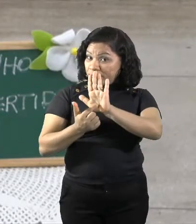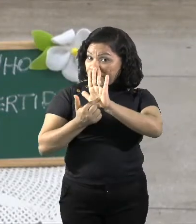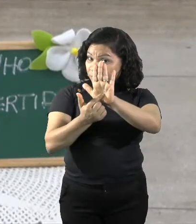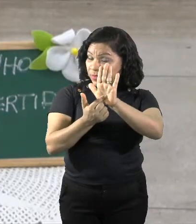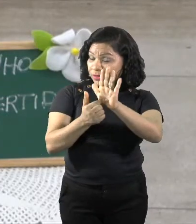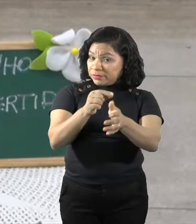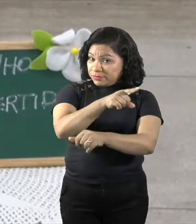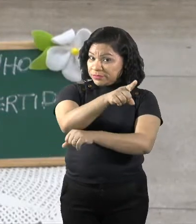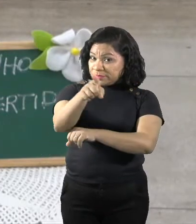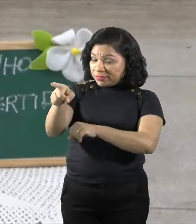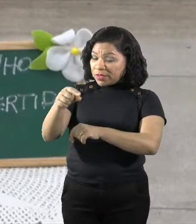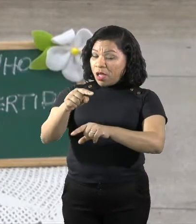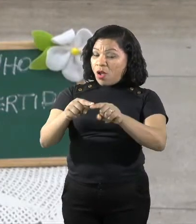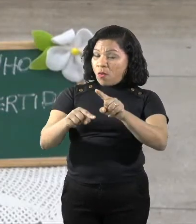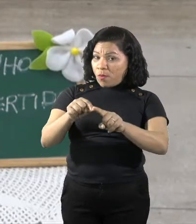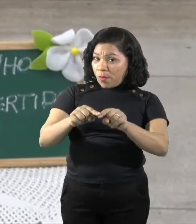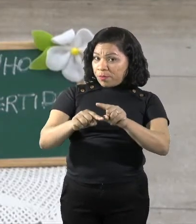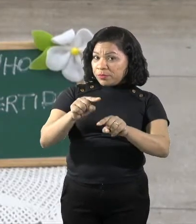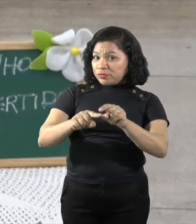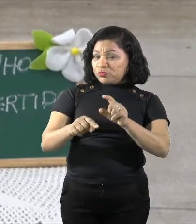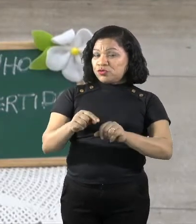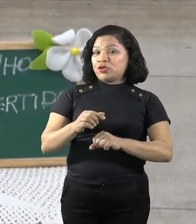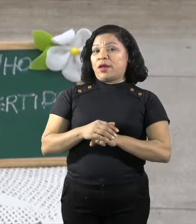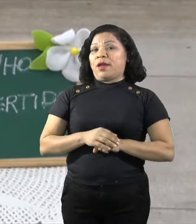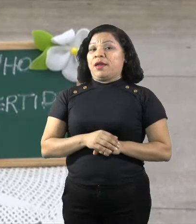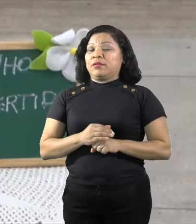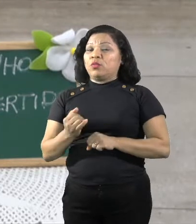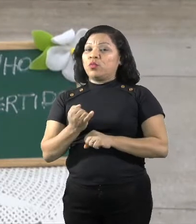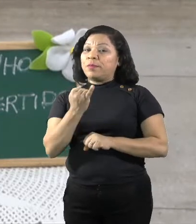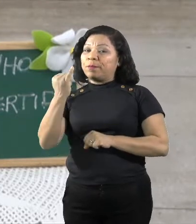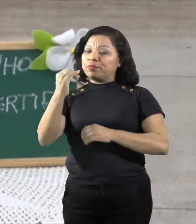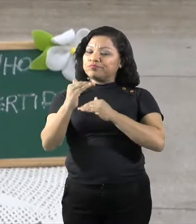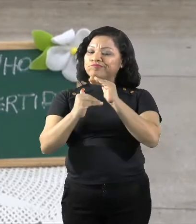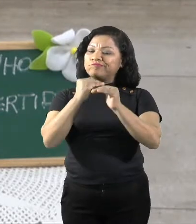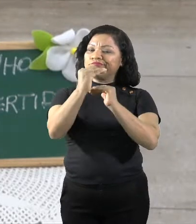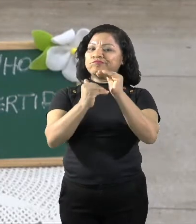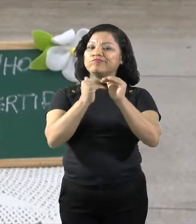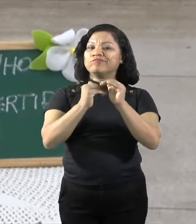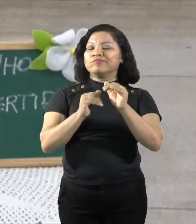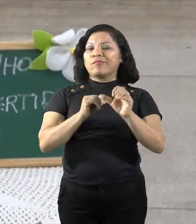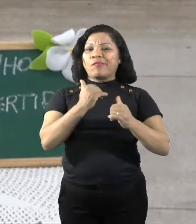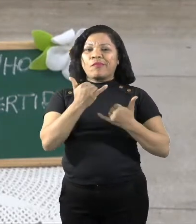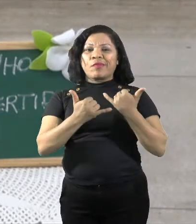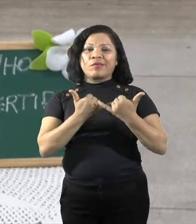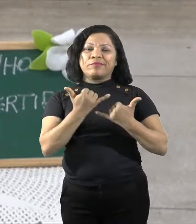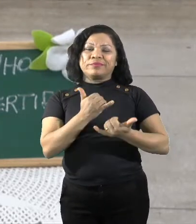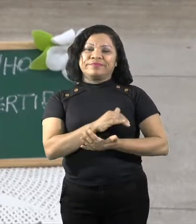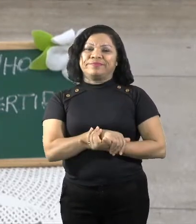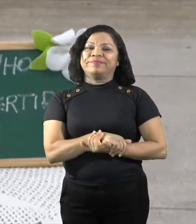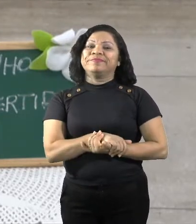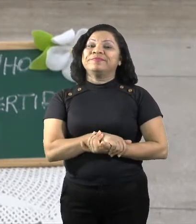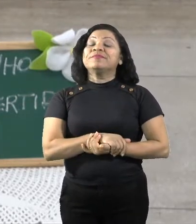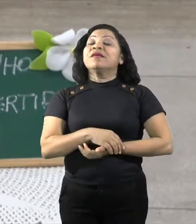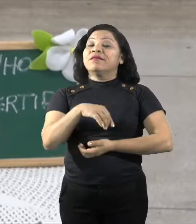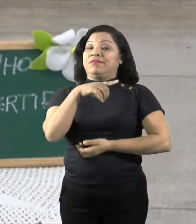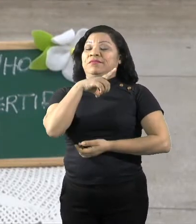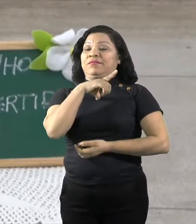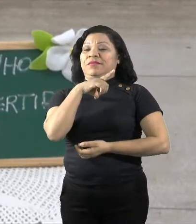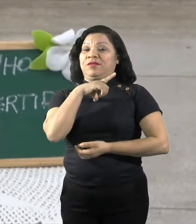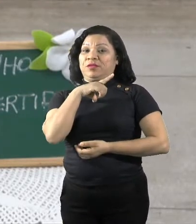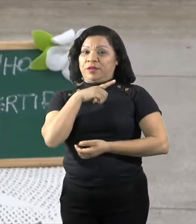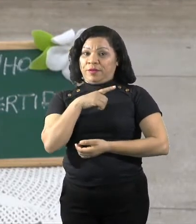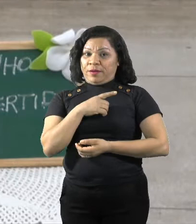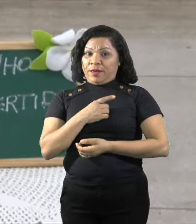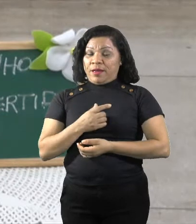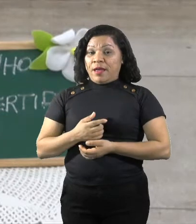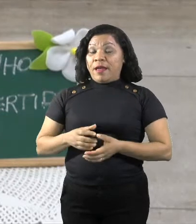objetos necessários para a gente desenvolver a nossa brincadeira, tá bem? Aqui nós temos uma banheira,